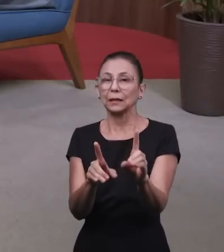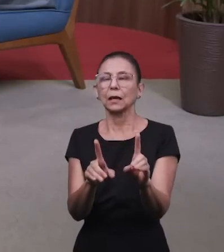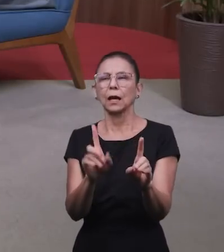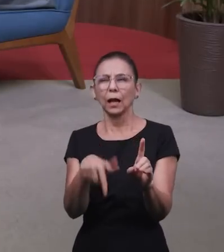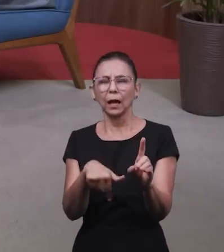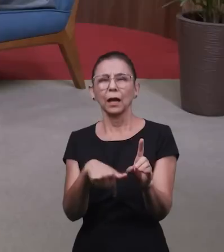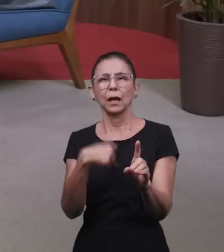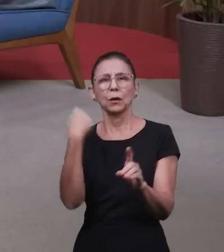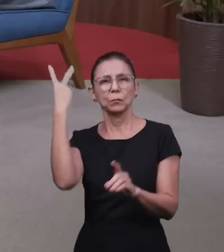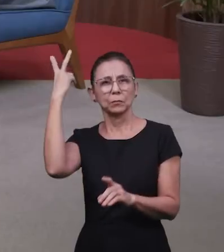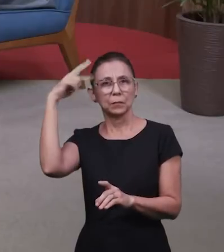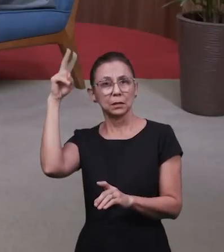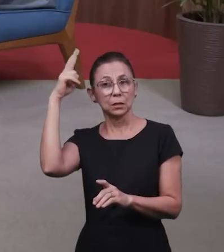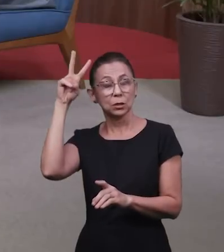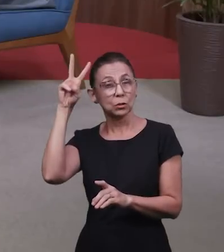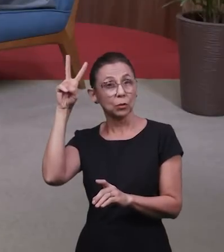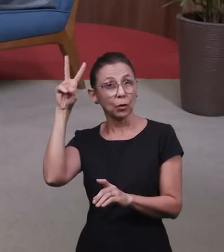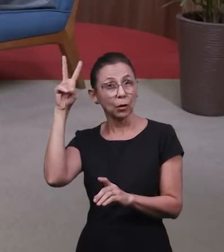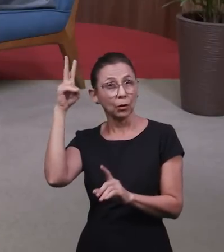uma história, ele narra